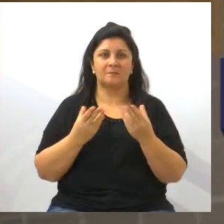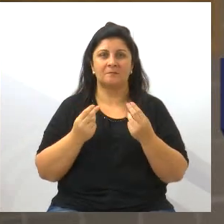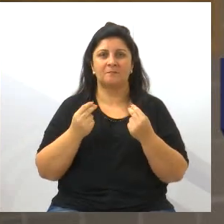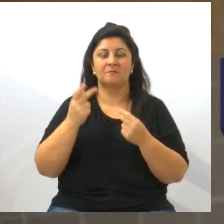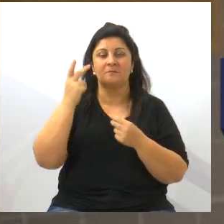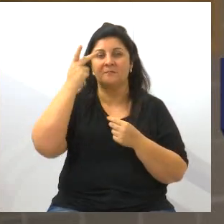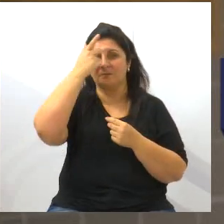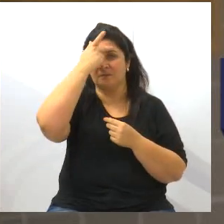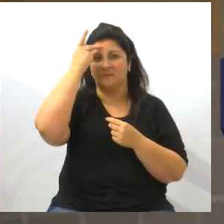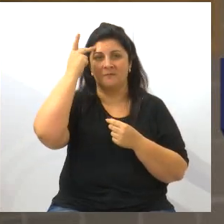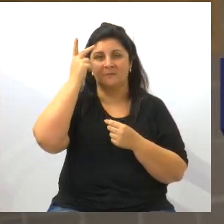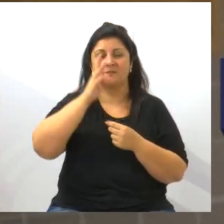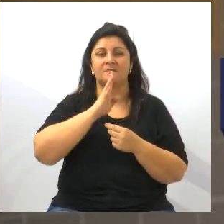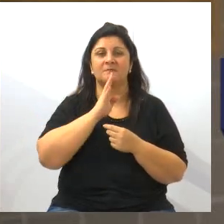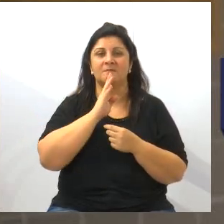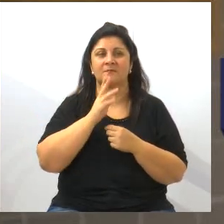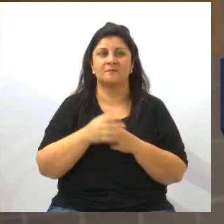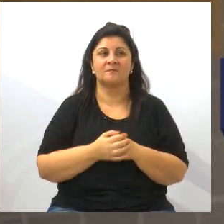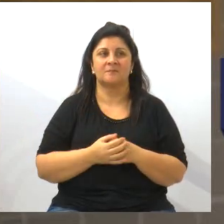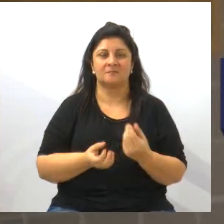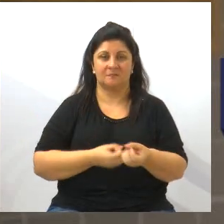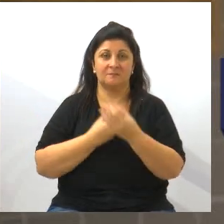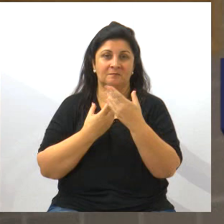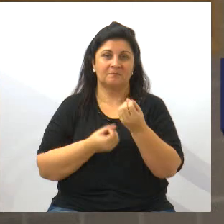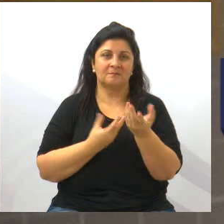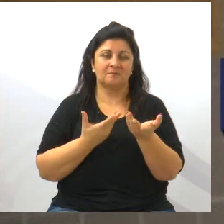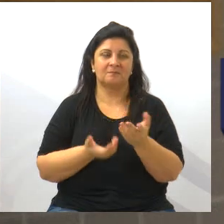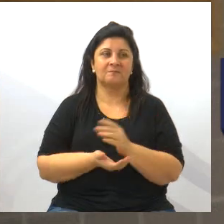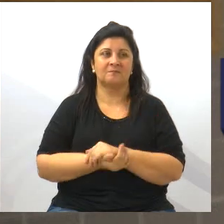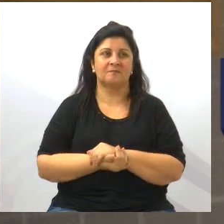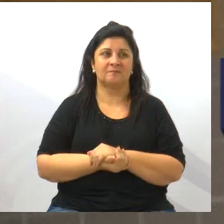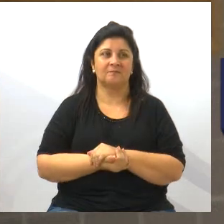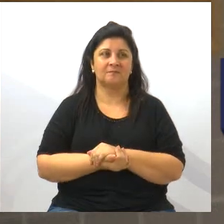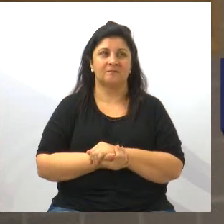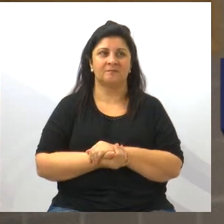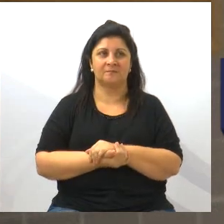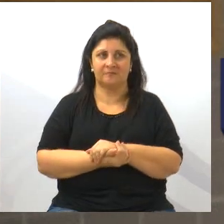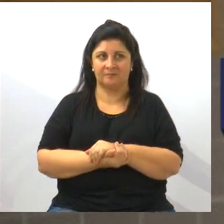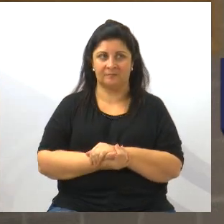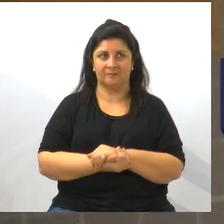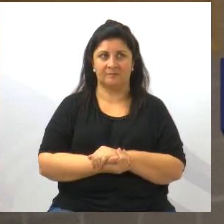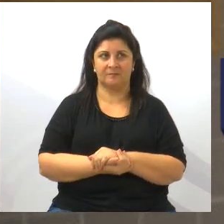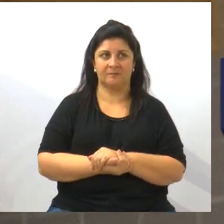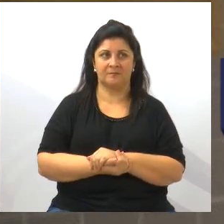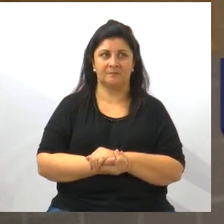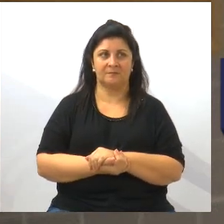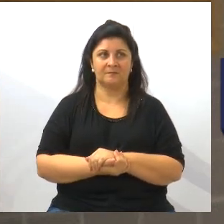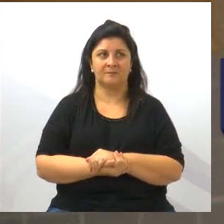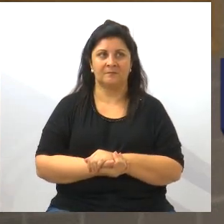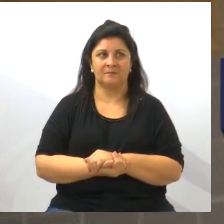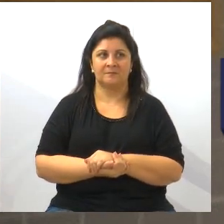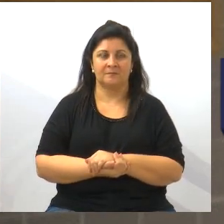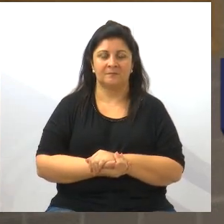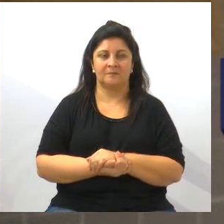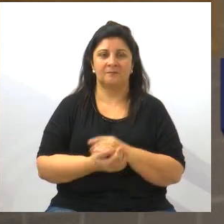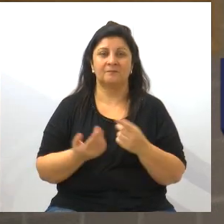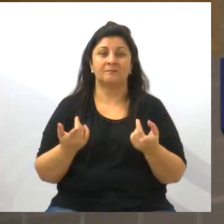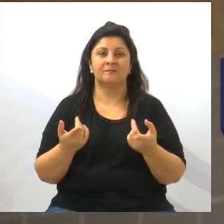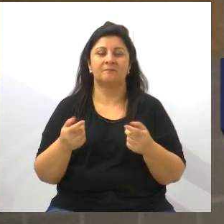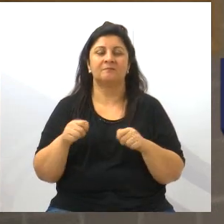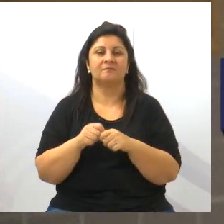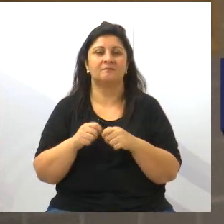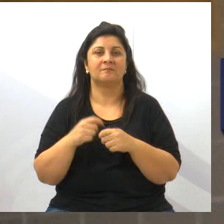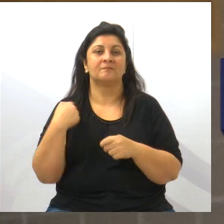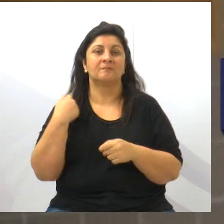conhece, mas eu queria contar rapidamente essa história, que é muito... que nos reporta muito a